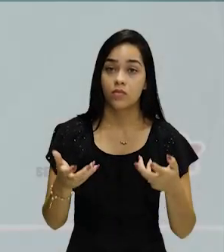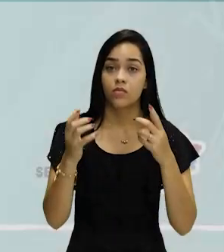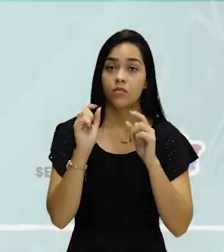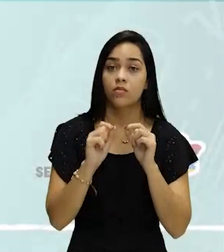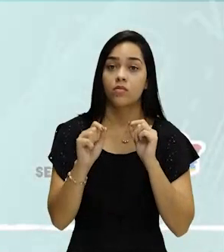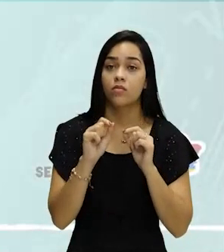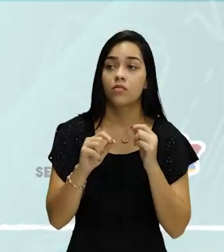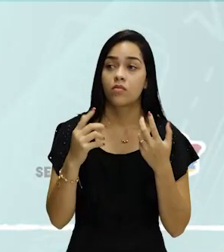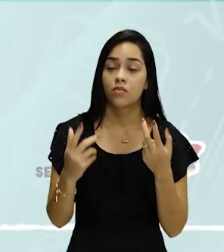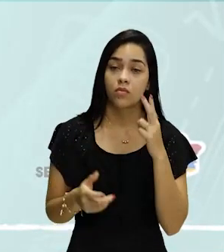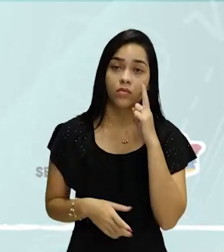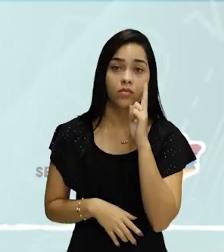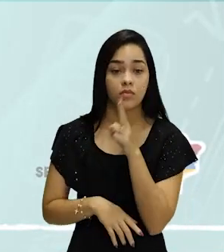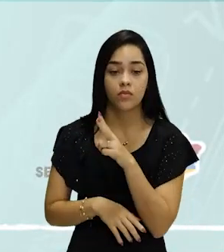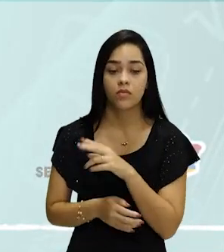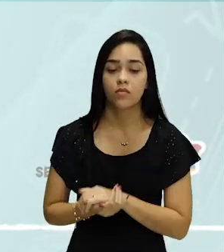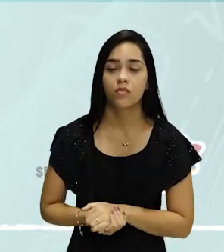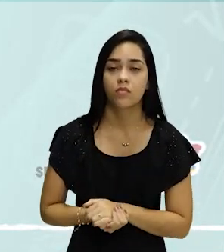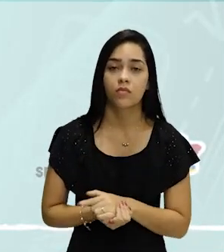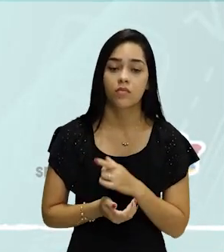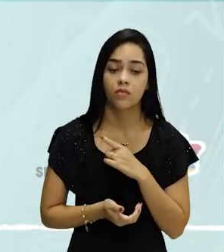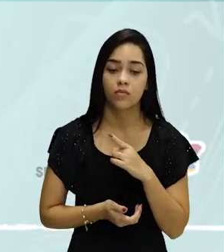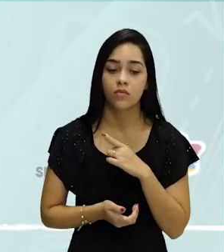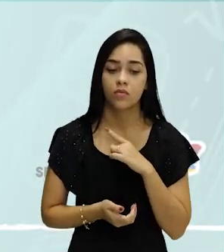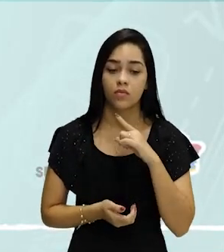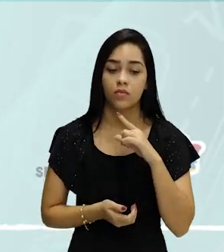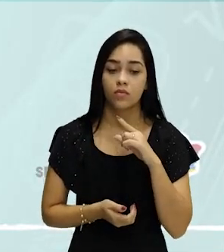aqui, olha só, ele promove uma lesão no tecido.